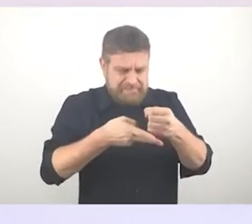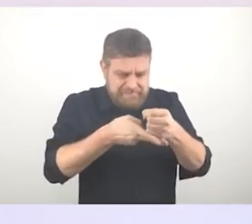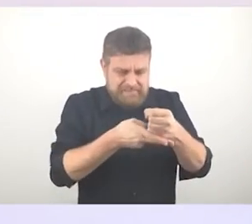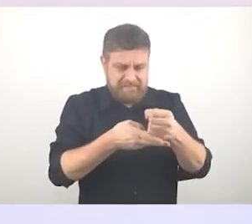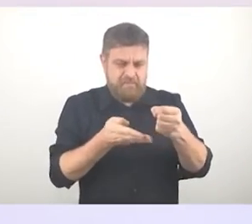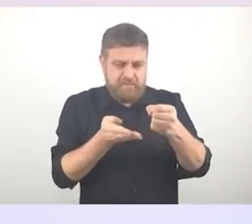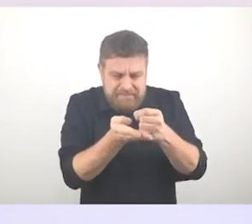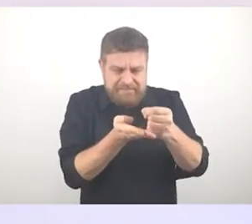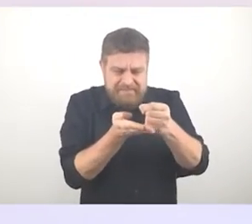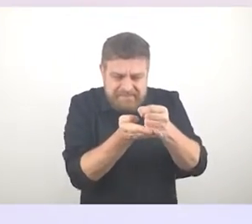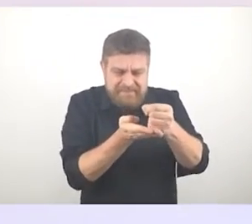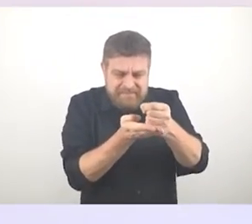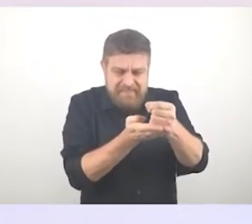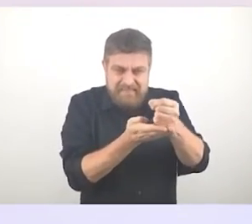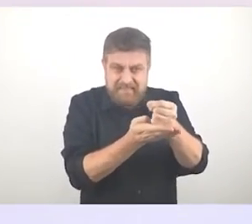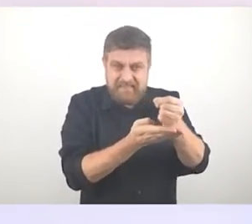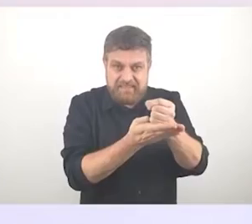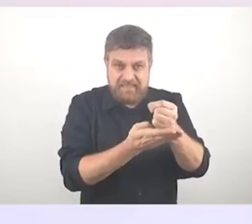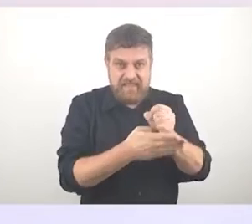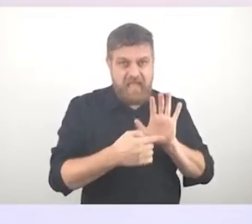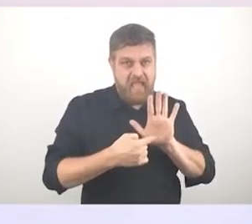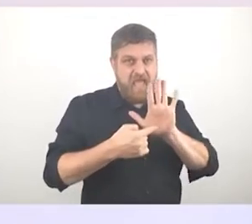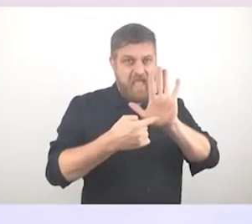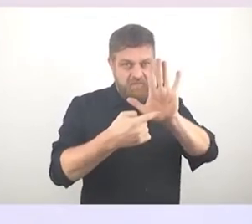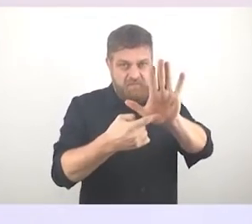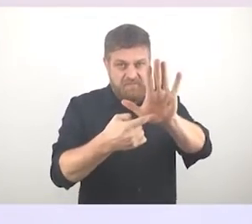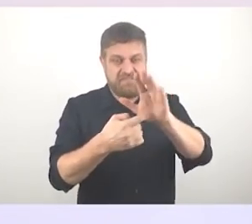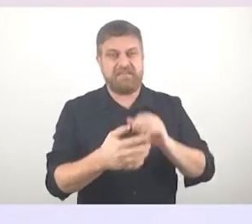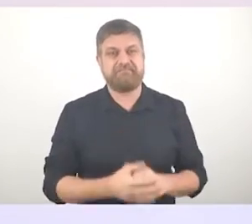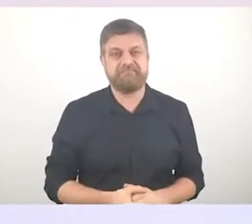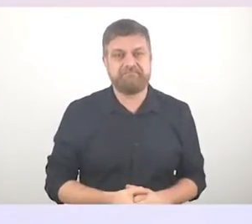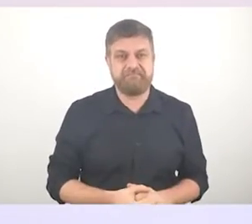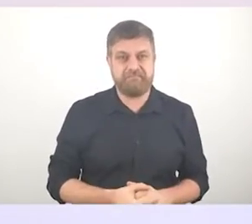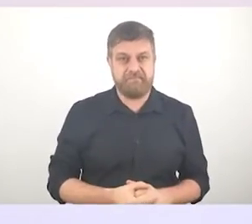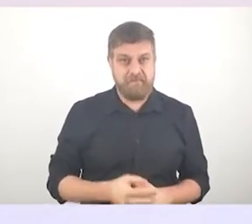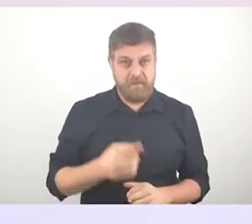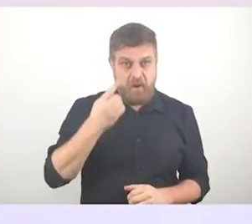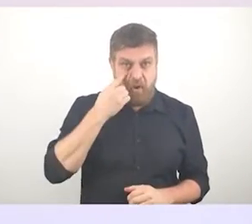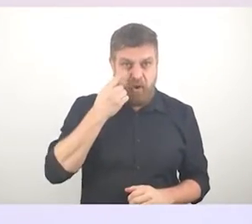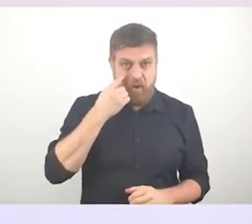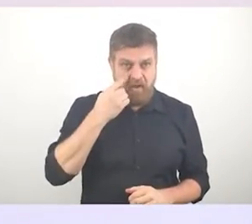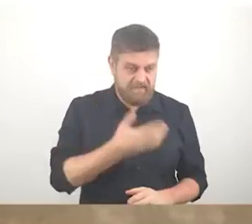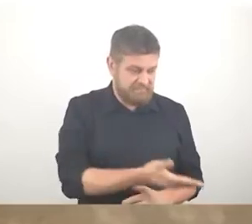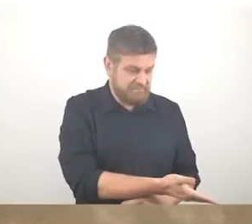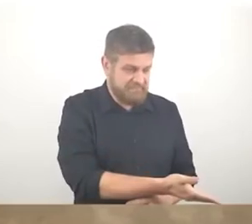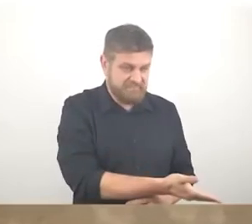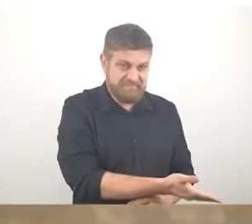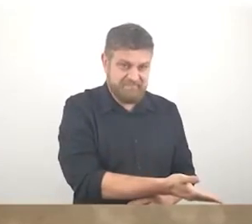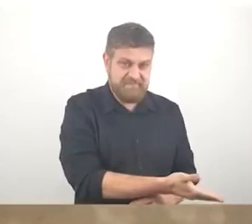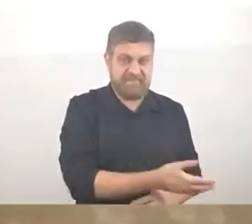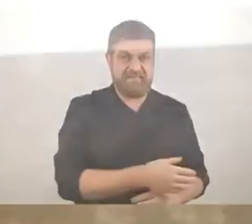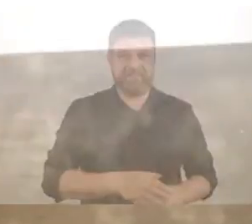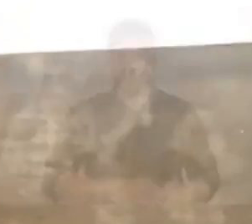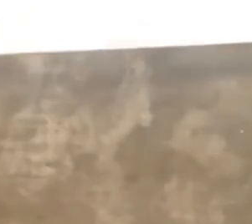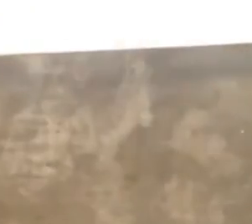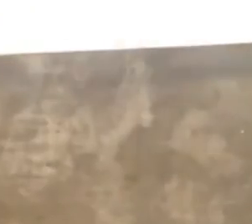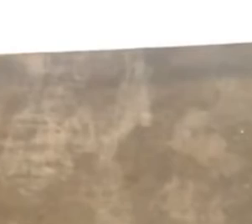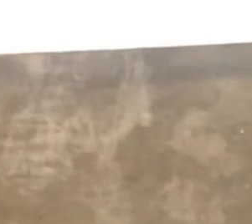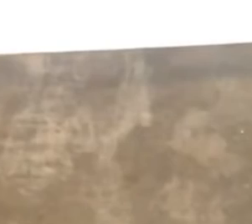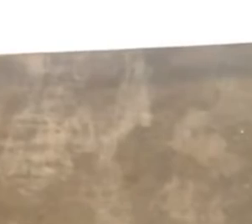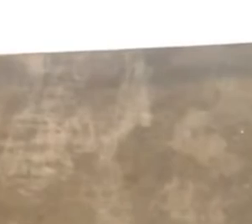uma faca de serra que você tem em casa. Eu vou mostrar como é que eu fiz aqui. Então a gente vai cortar esse pedaço aqui.